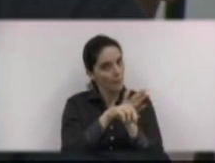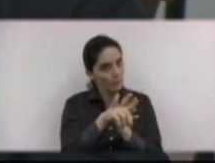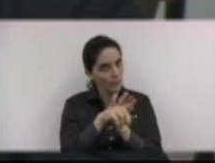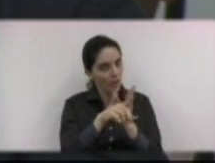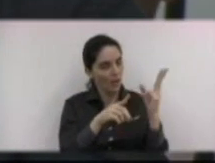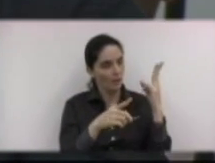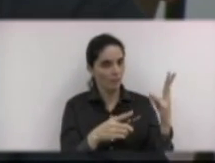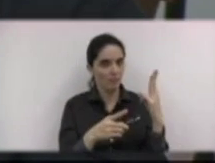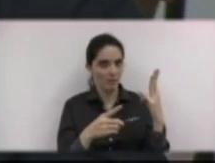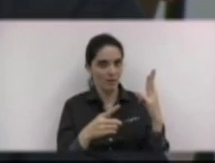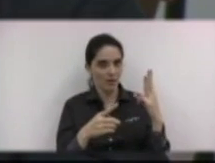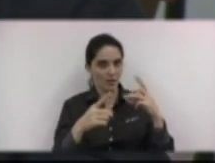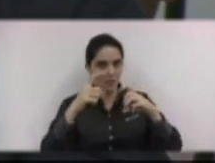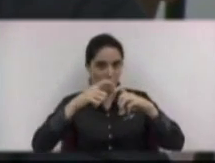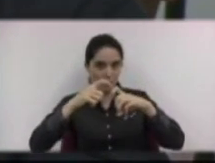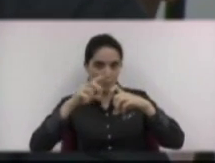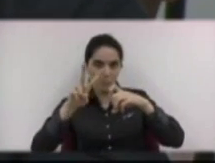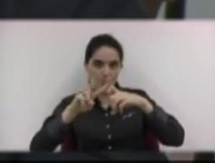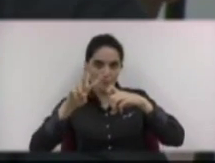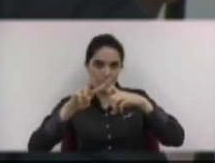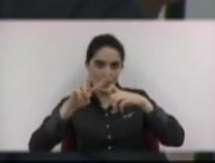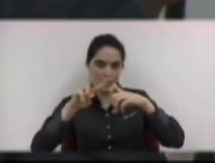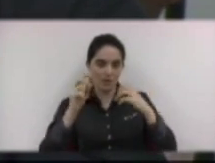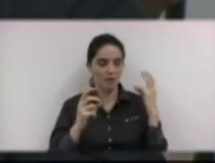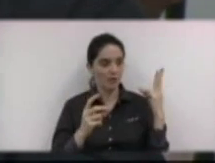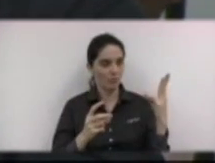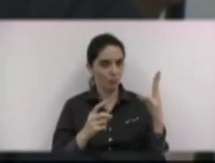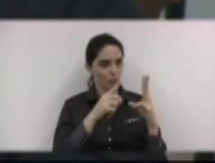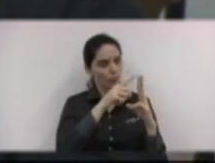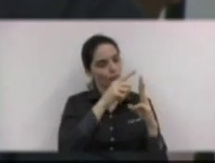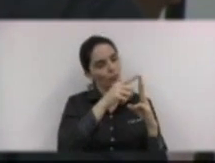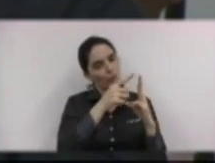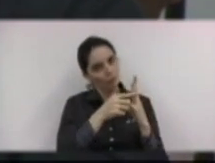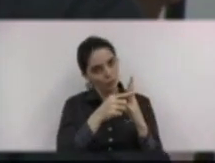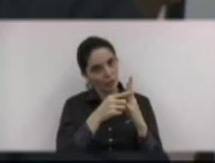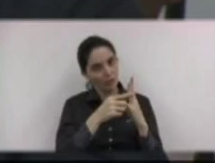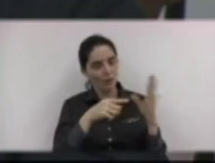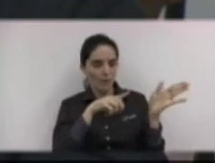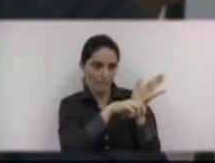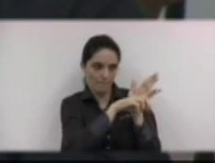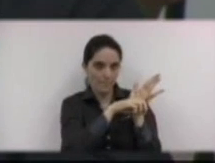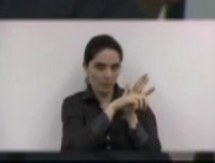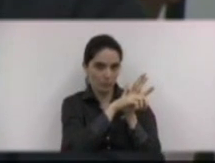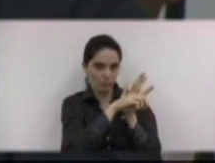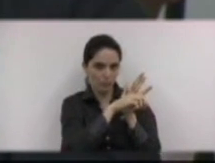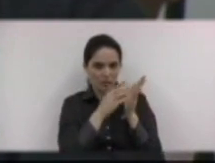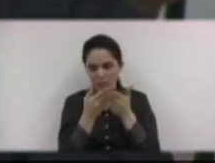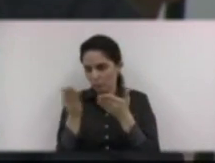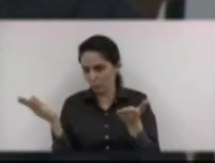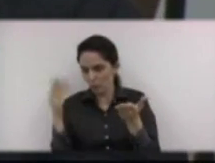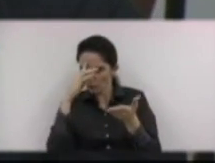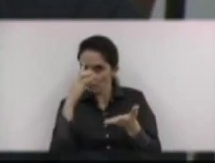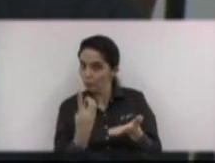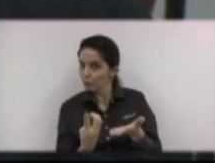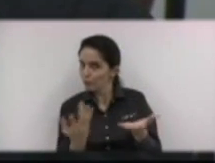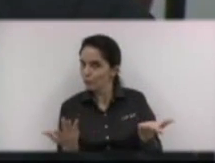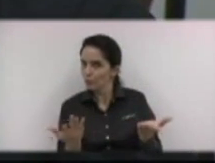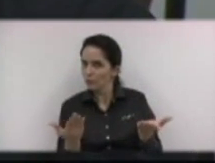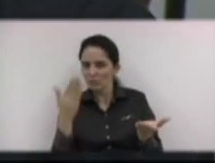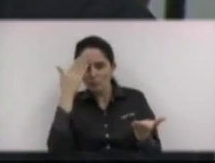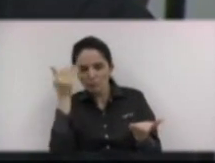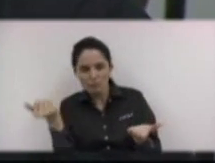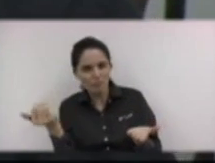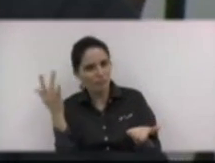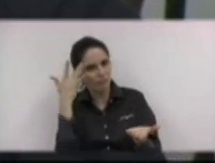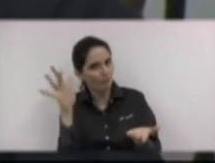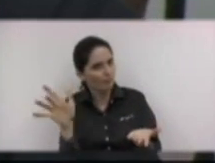veterinários que estarão lá, que fazem esse projeto, e às vezes existem muitas dúvidas sobre o tratamento dos